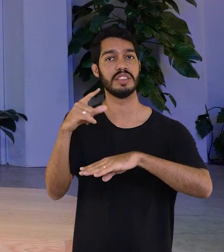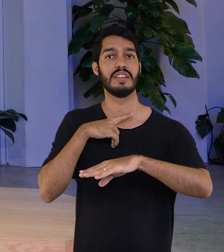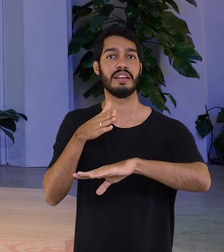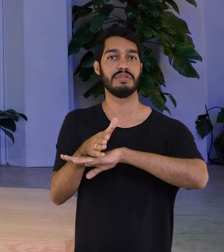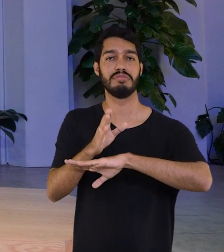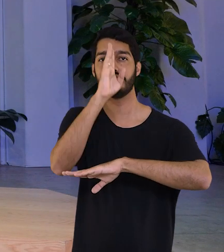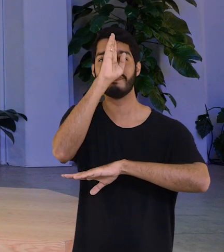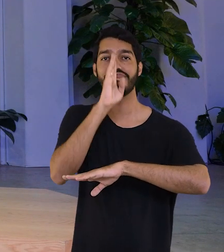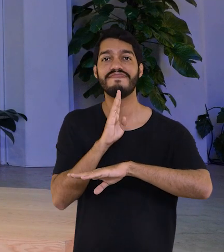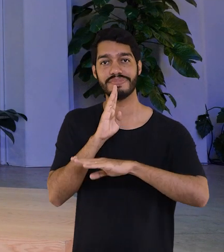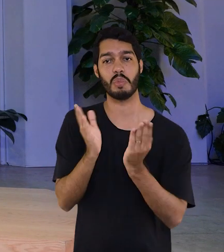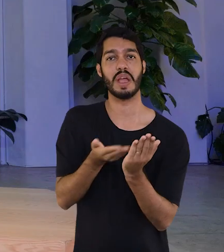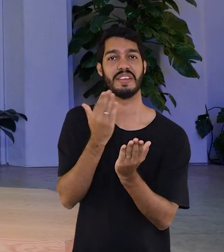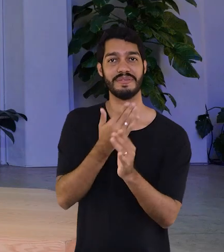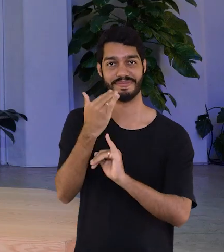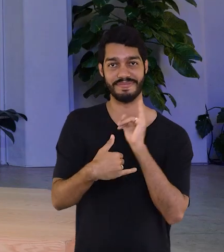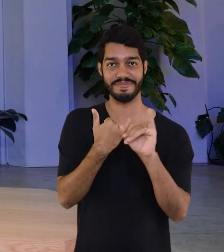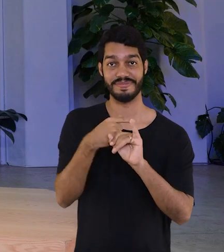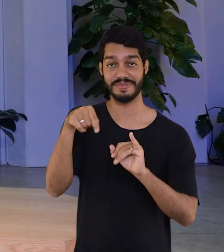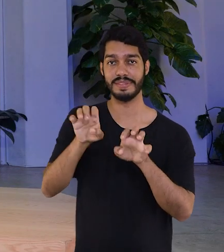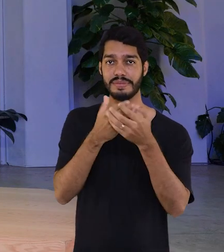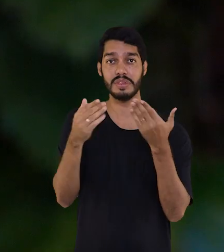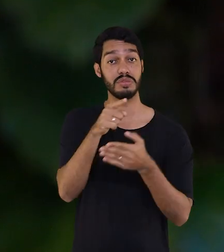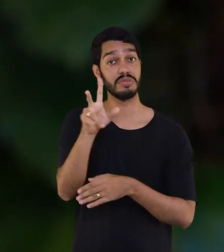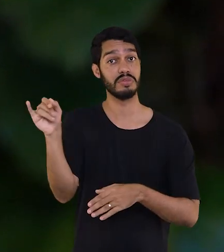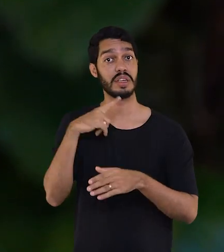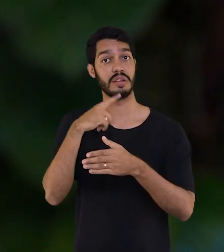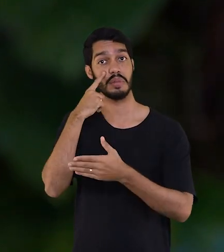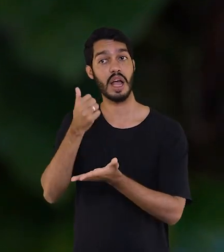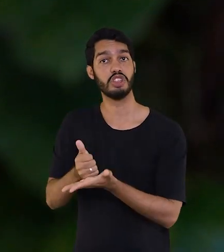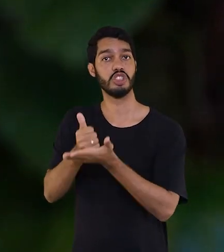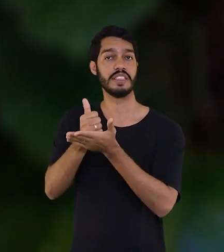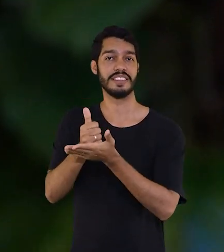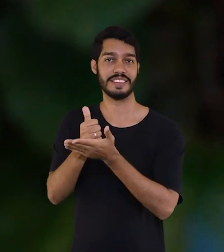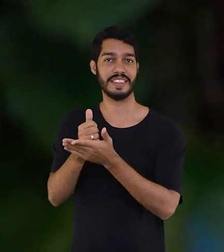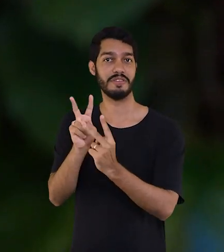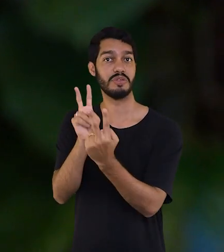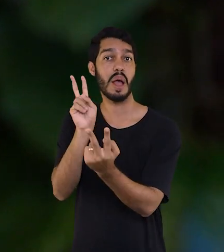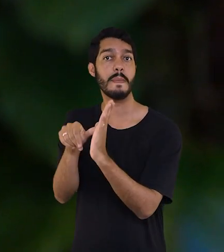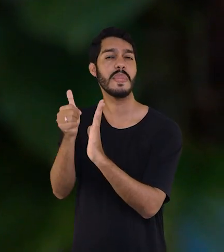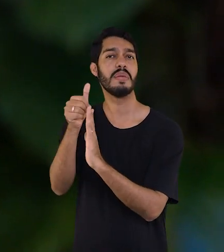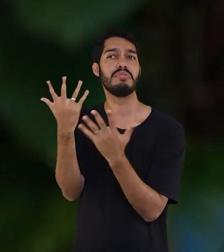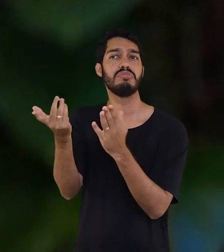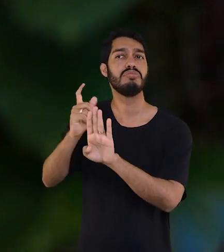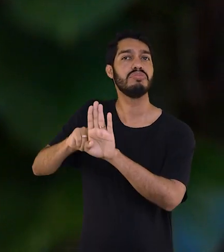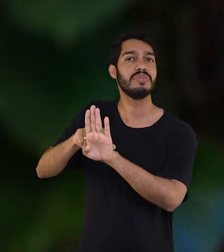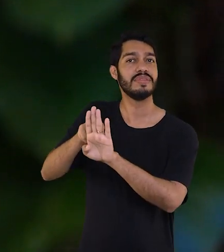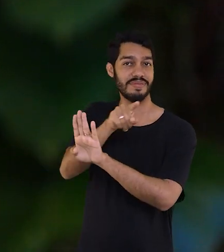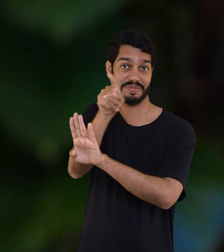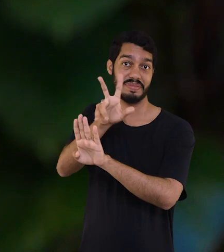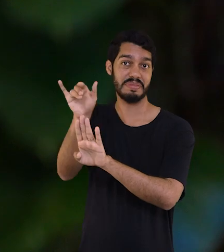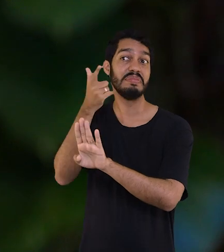mais pingadas, mas vocês vão ter acesso a um e-book gratuito aqui desse evento, onde vocês vão criar o seu primeiro assistente virtual. Com